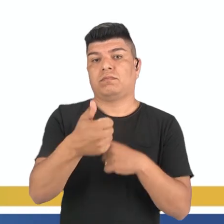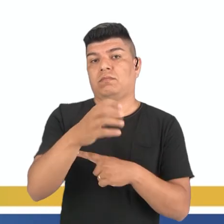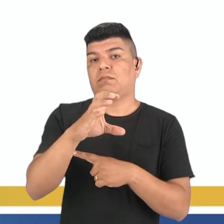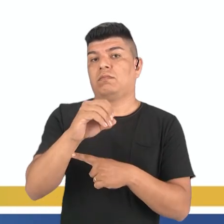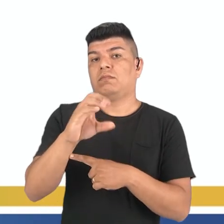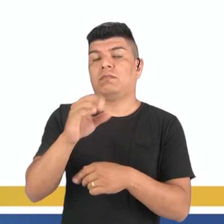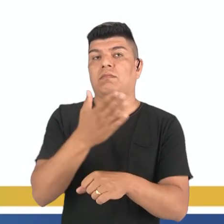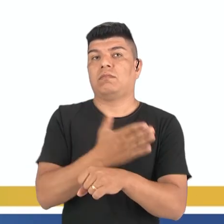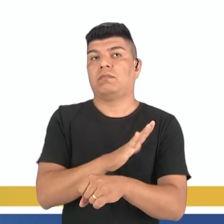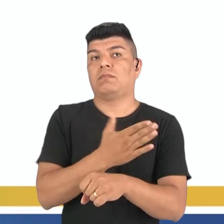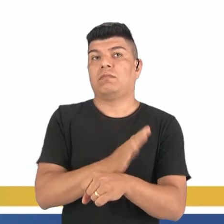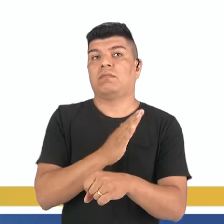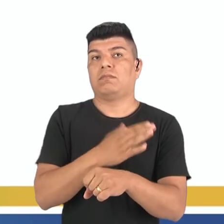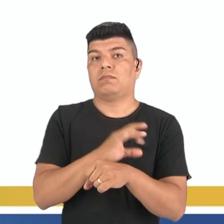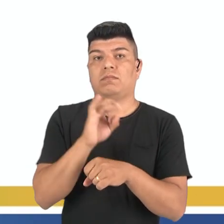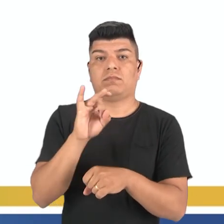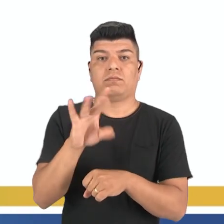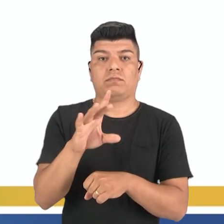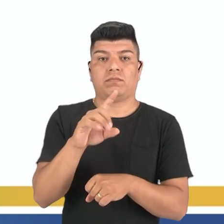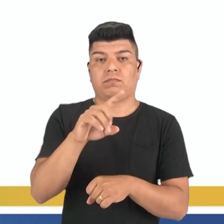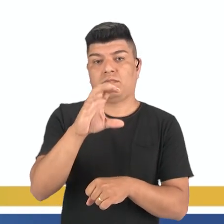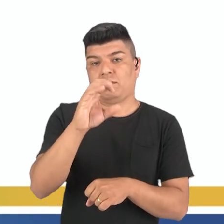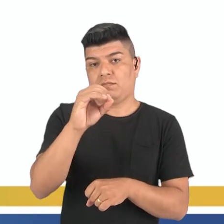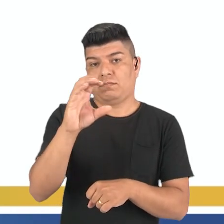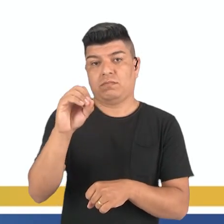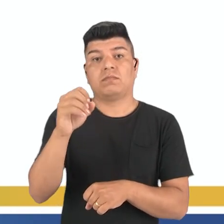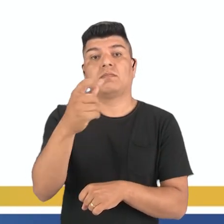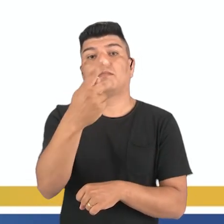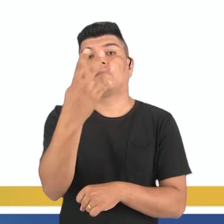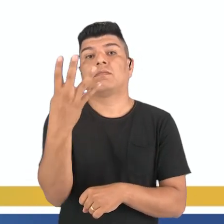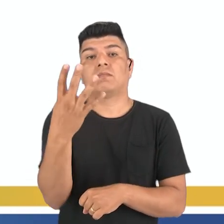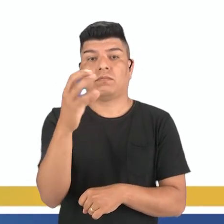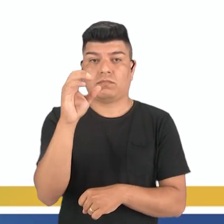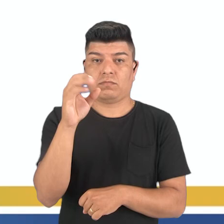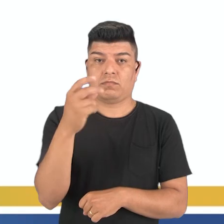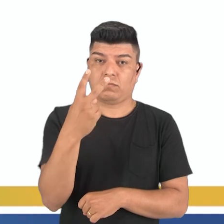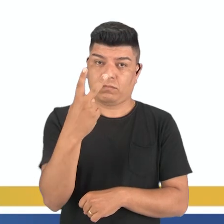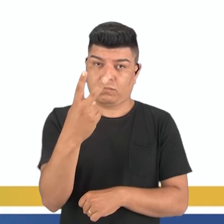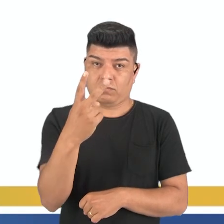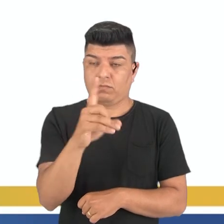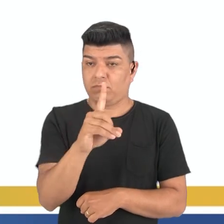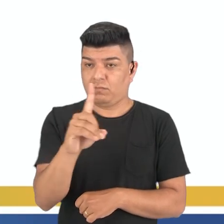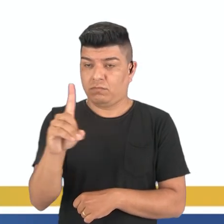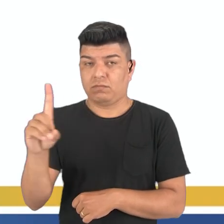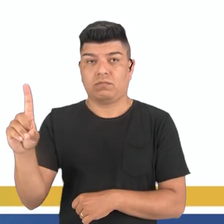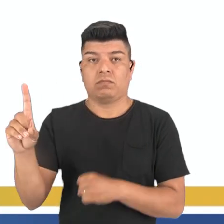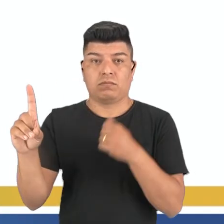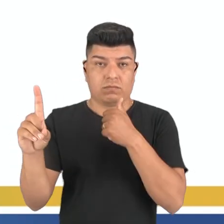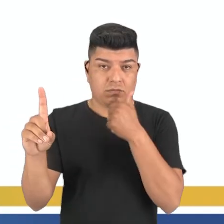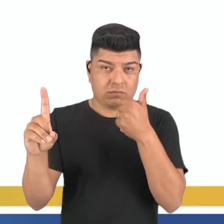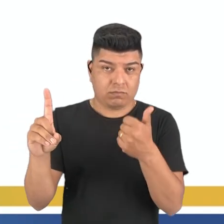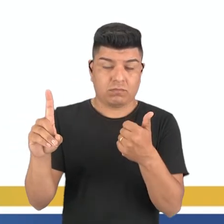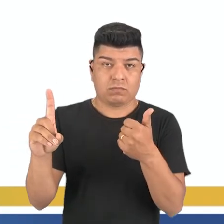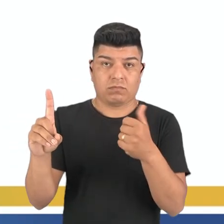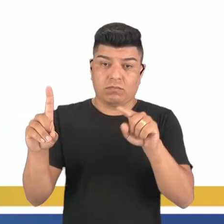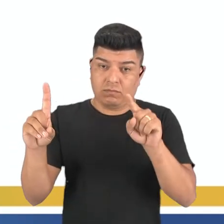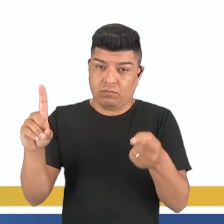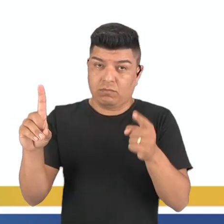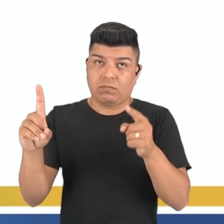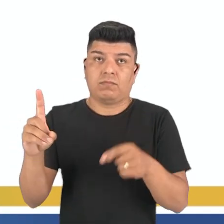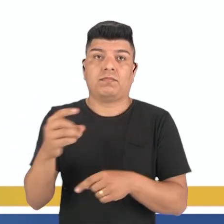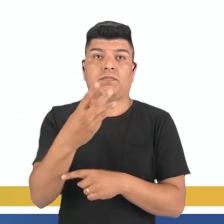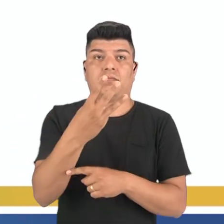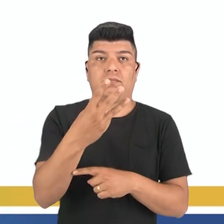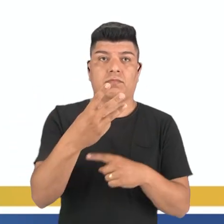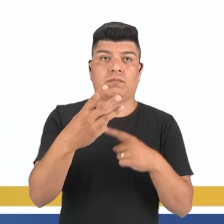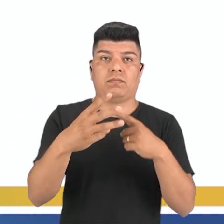prática, a gente só anda a quantidade de zeros que tem o 100, duas casas para a direita, beleza? Então,